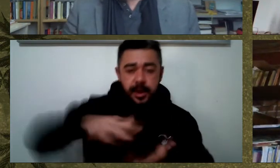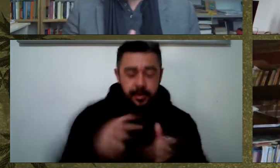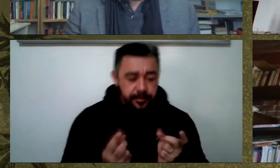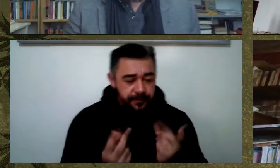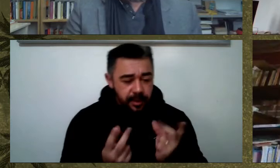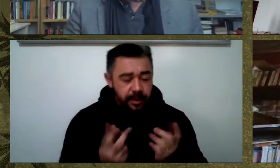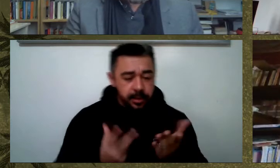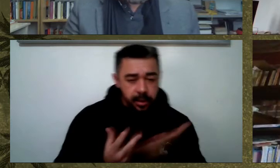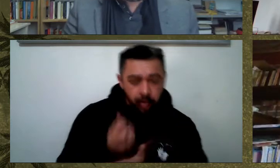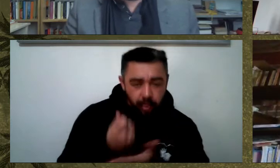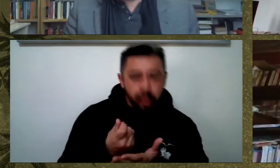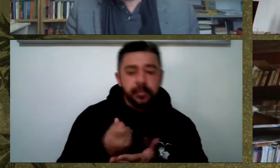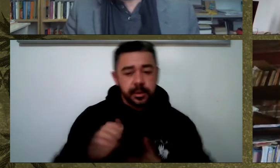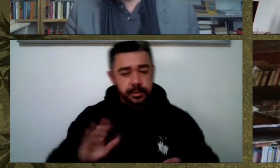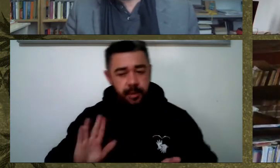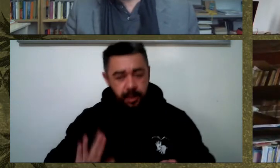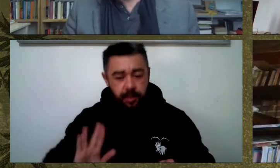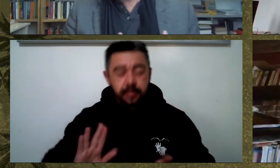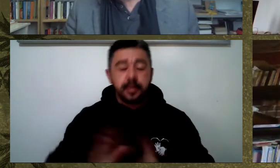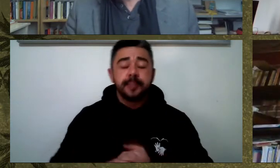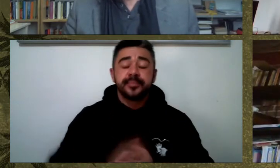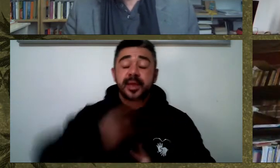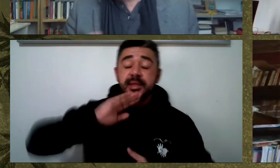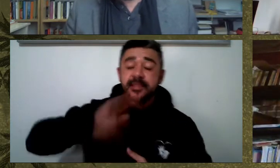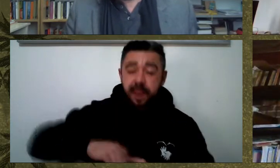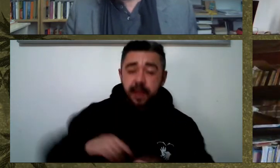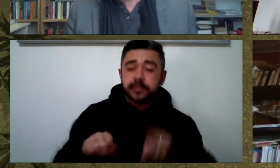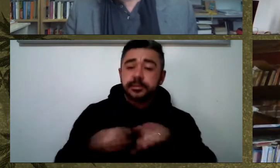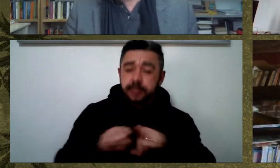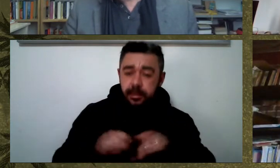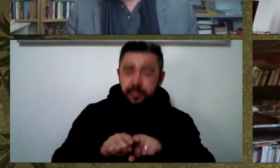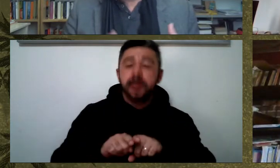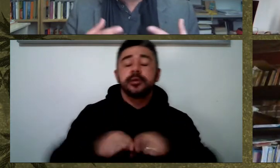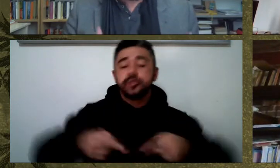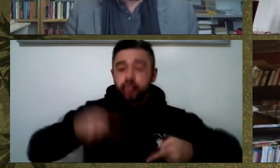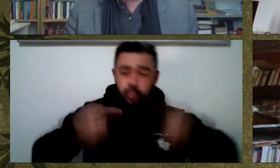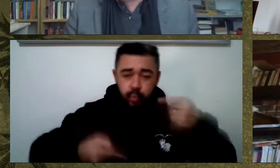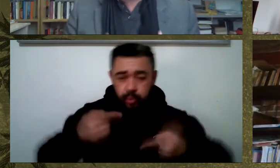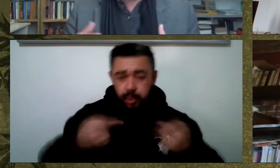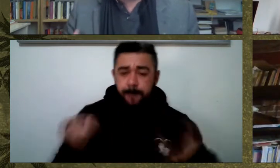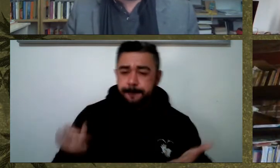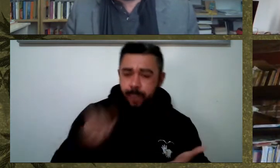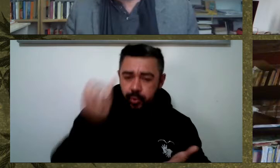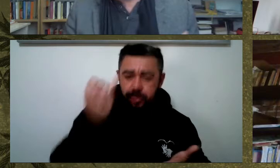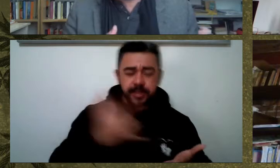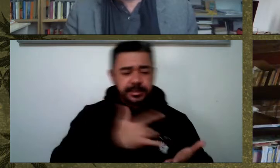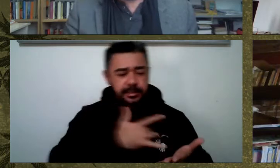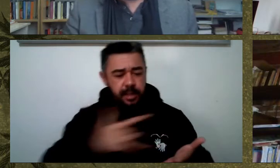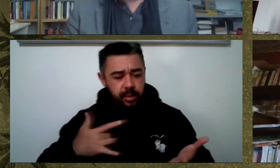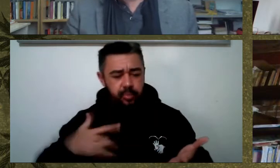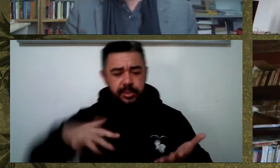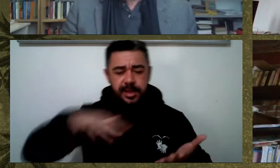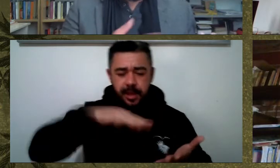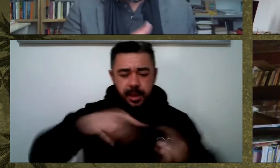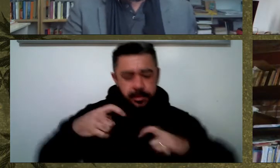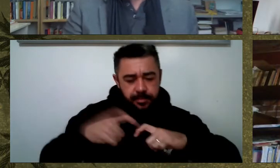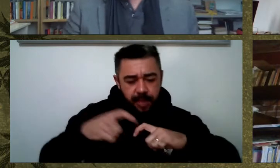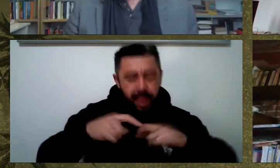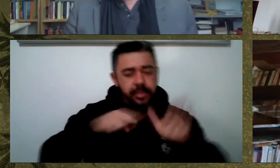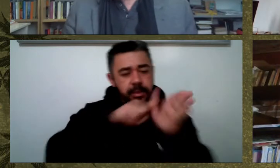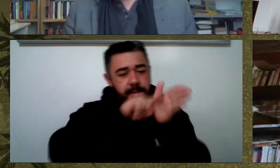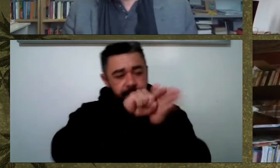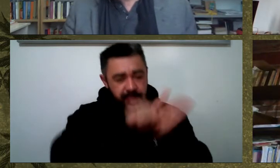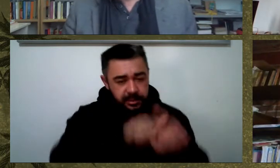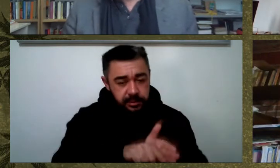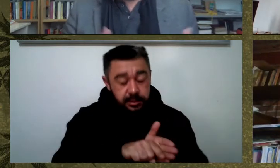cannabis. Na parte da tarde, uma discussão também de suma importância sobre a saúde, a medicina, a pesquisa, e